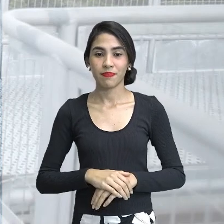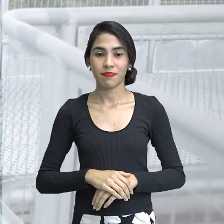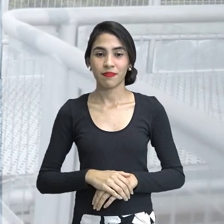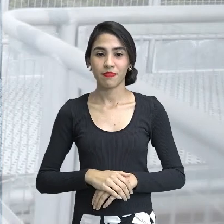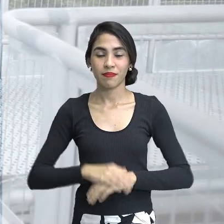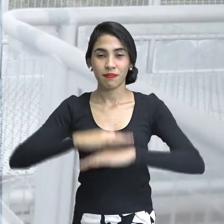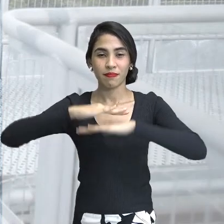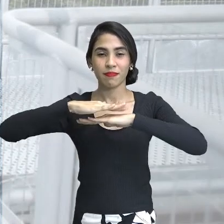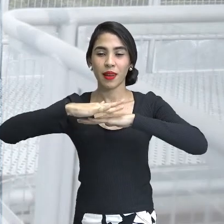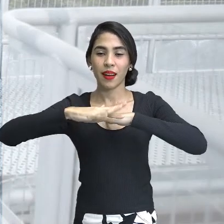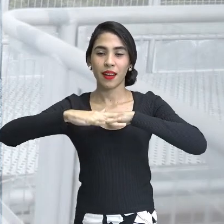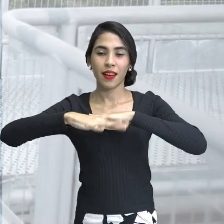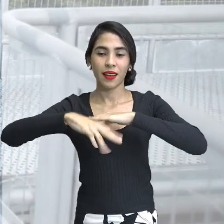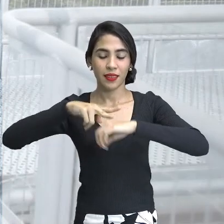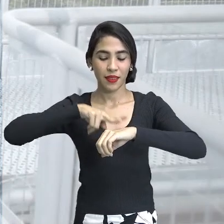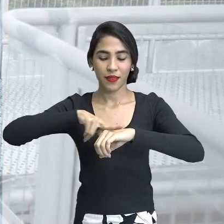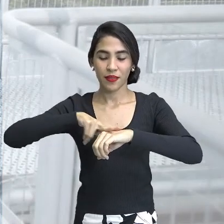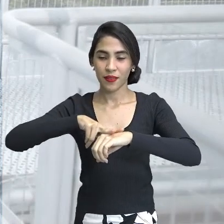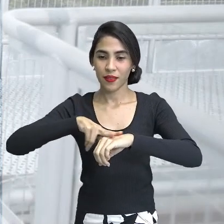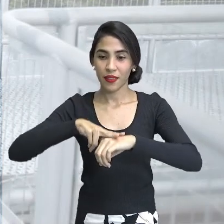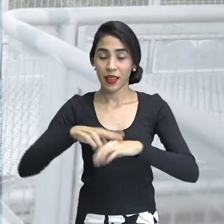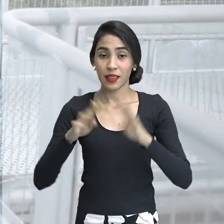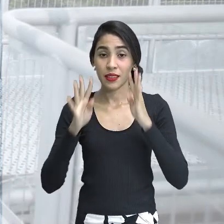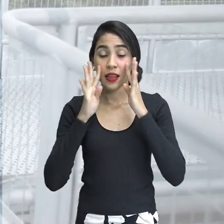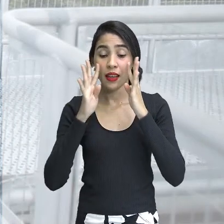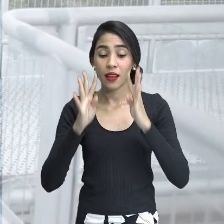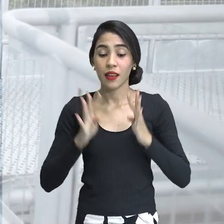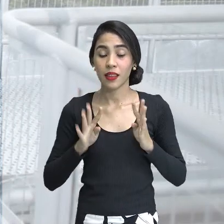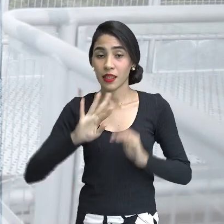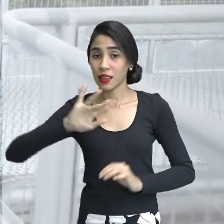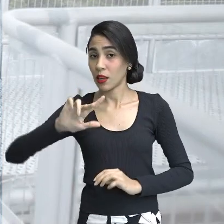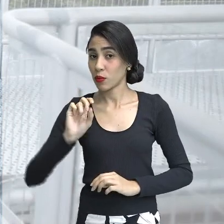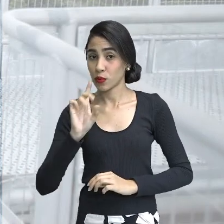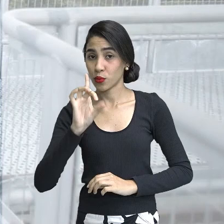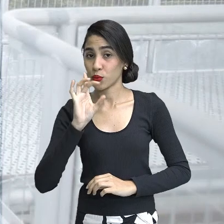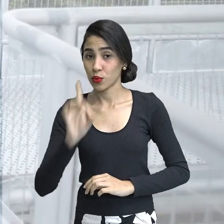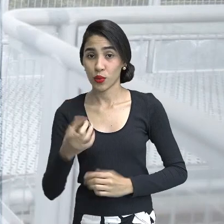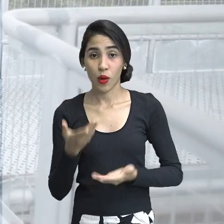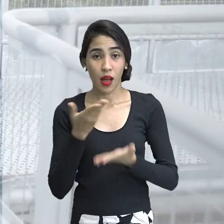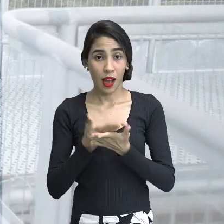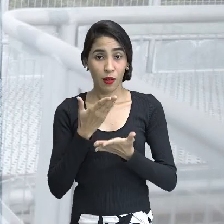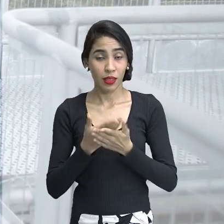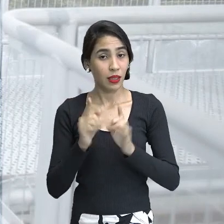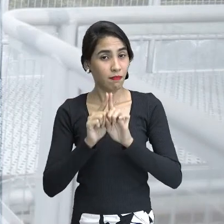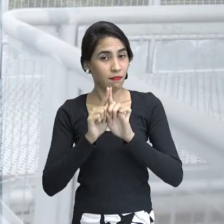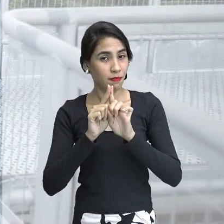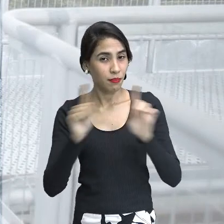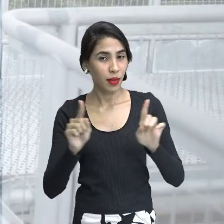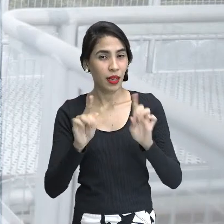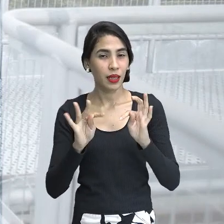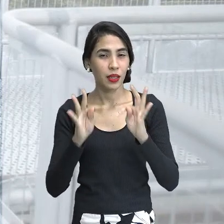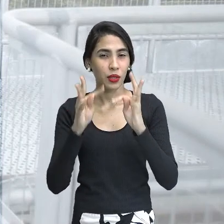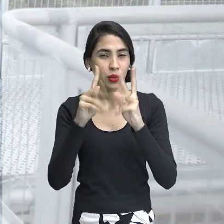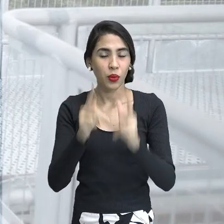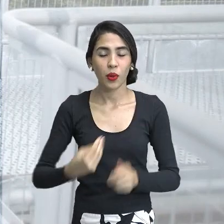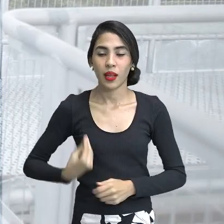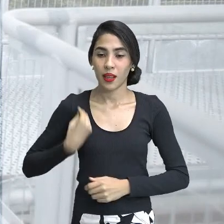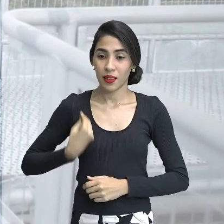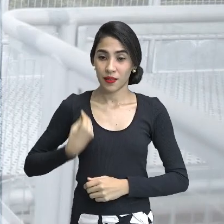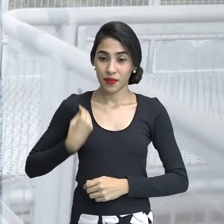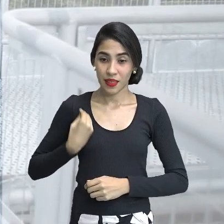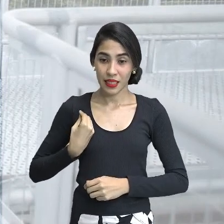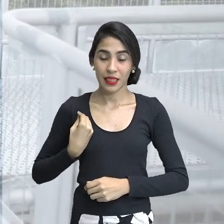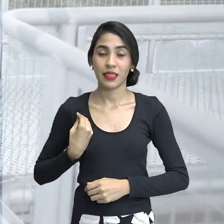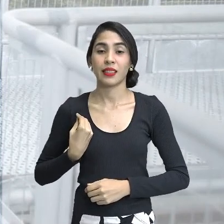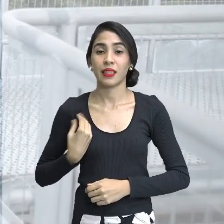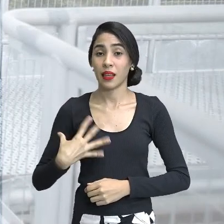nosso tapete verde para ser observado não somente durante a nossa aula, mas durante toda a nossa vida,